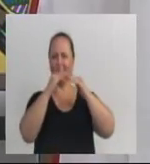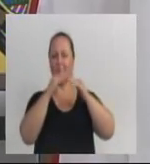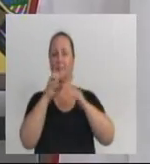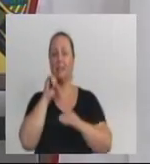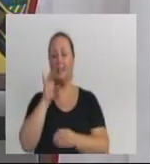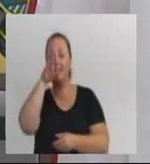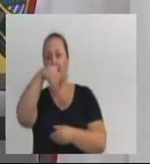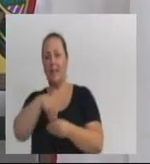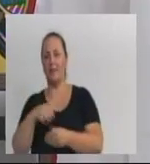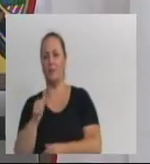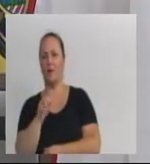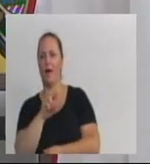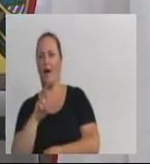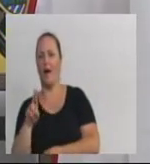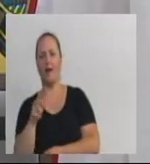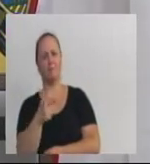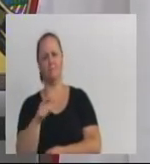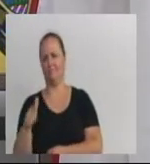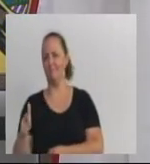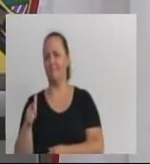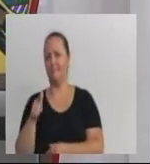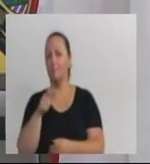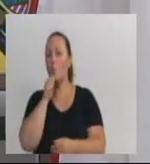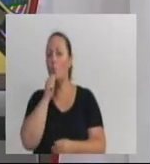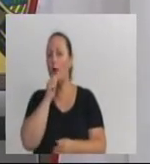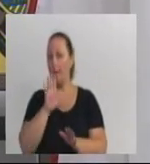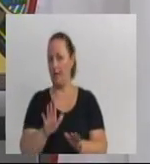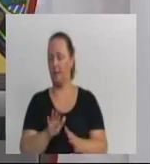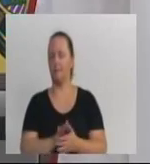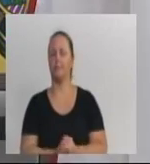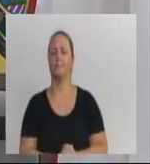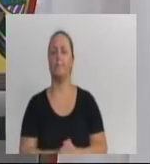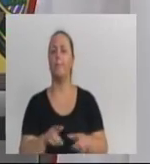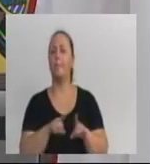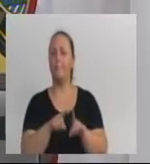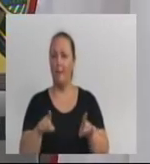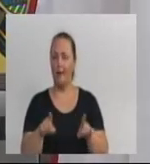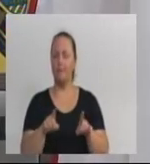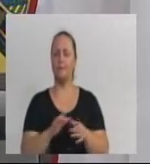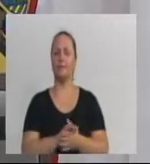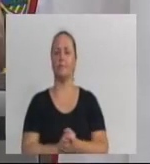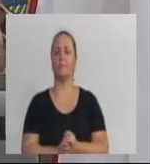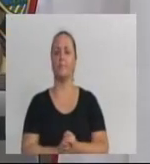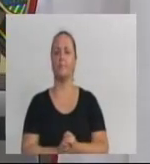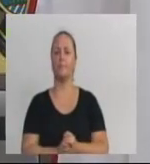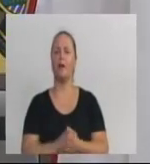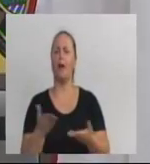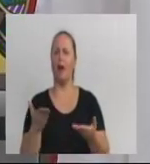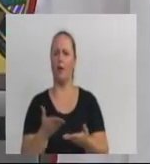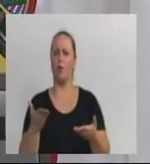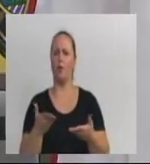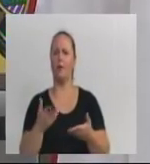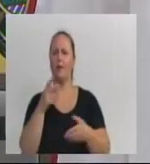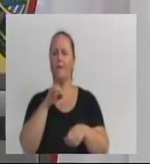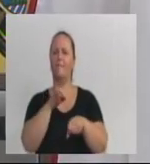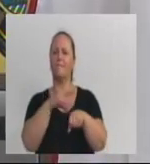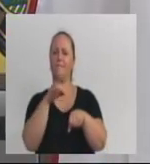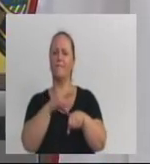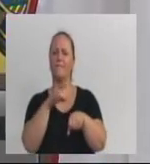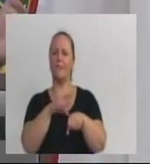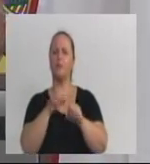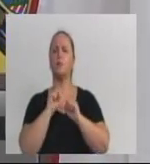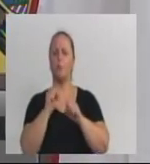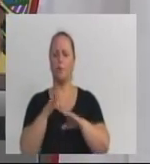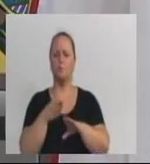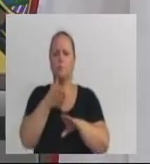pré-embarque seriam condições muito melhores, mas enquanto isso não acontece, foram retirados os vidros para dar condições que os ônibus que